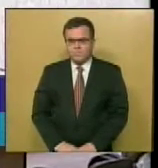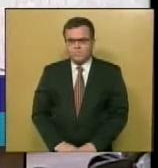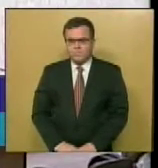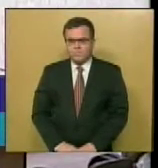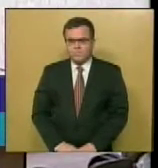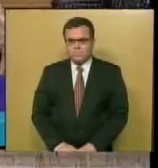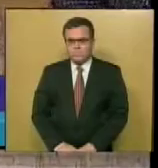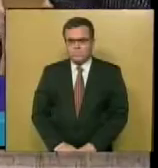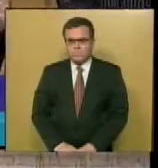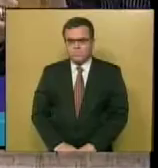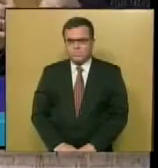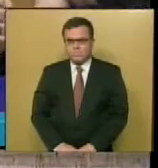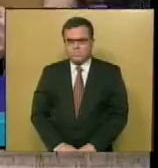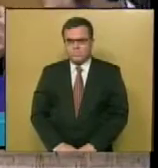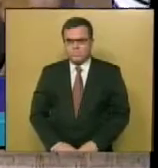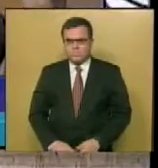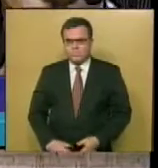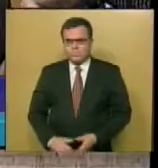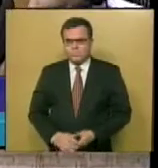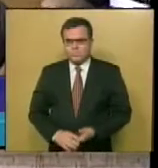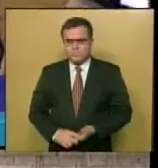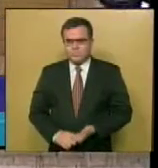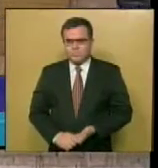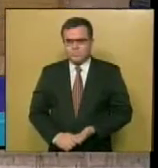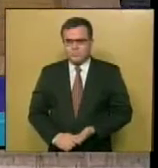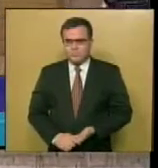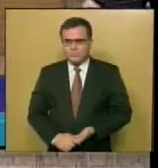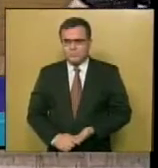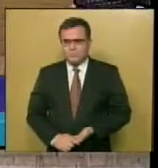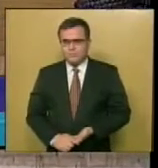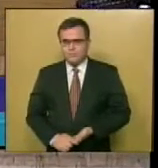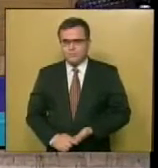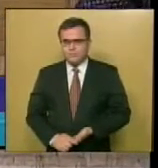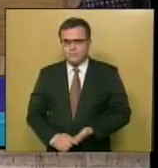Ele foi funcionário do seu pai, saiu para o Banco do Brasil.